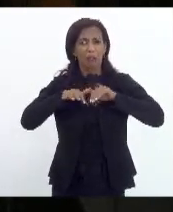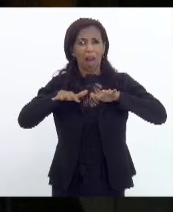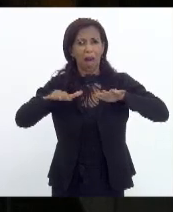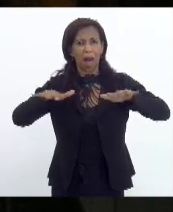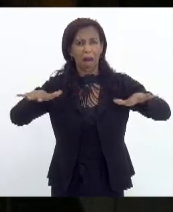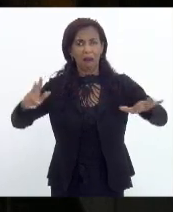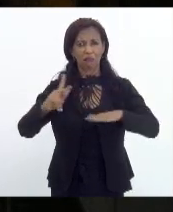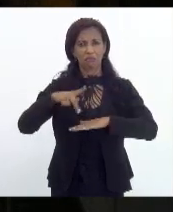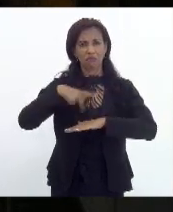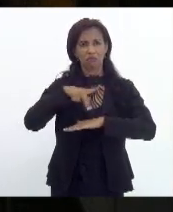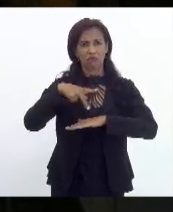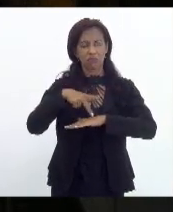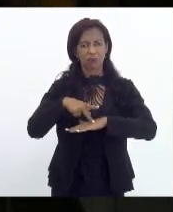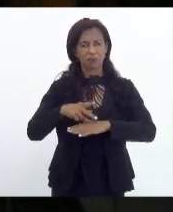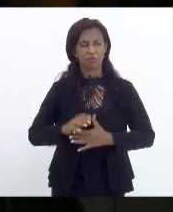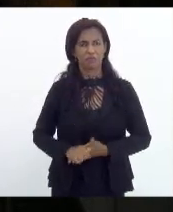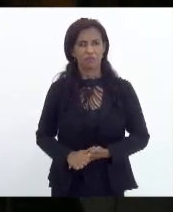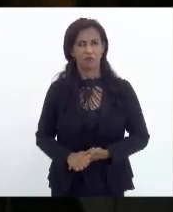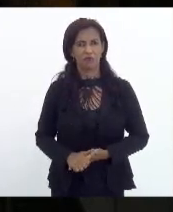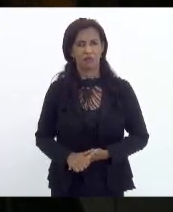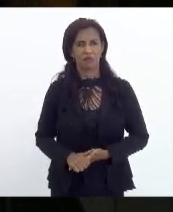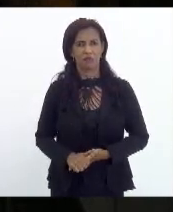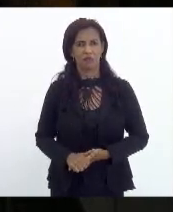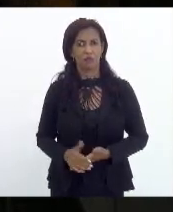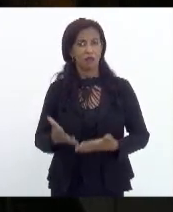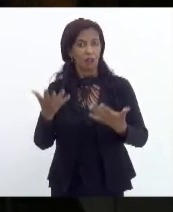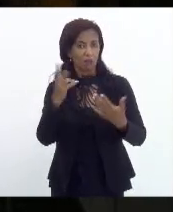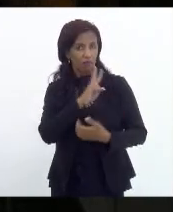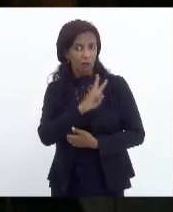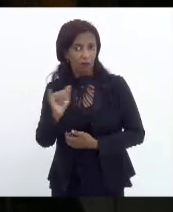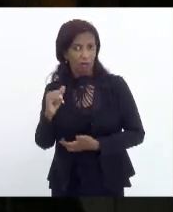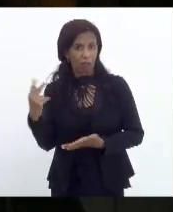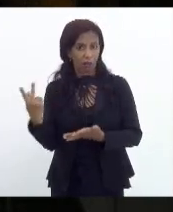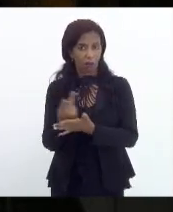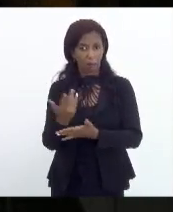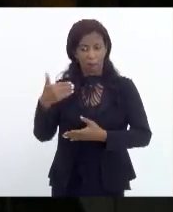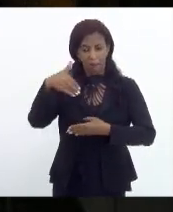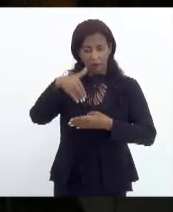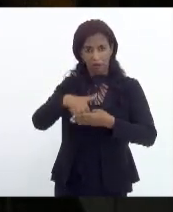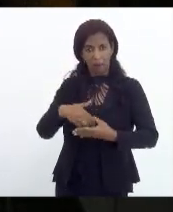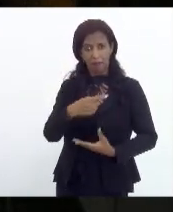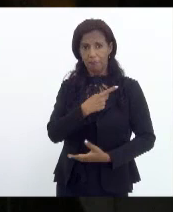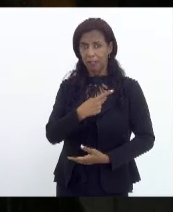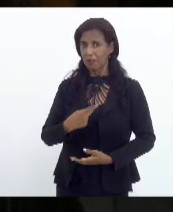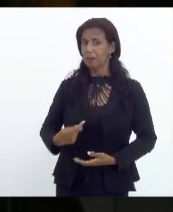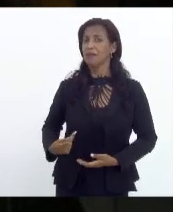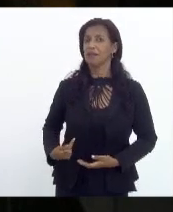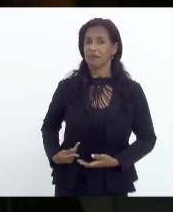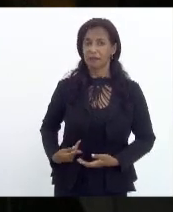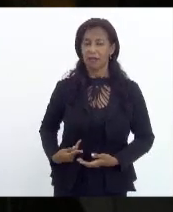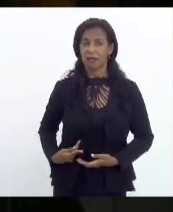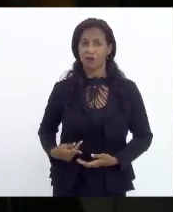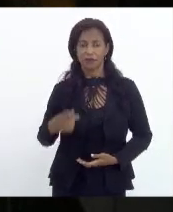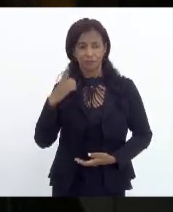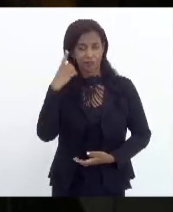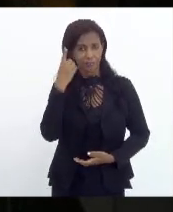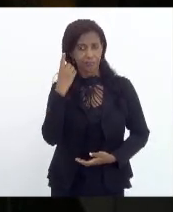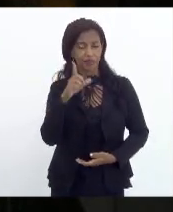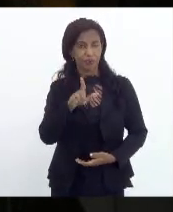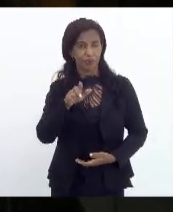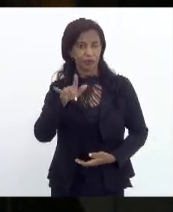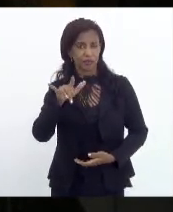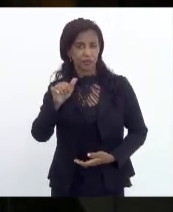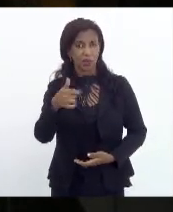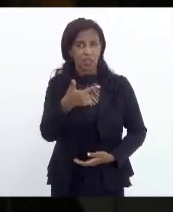conta desse país teremos eleições presidenciais deputada